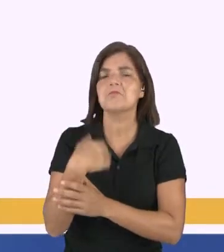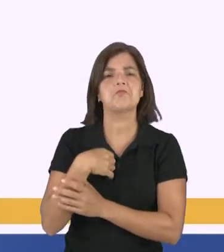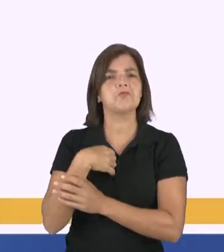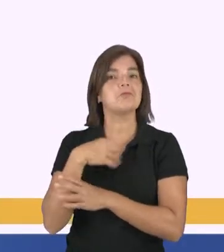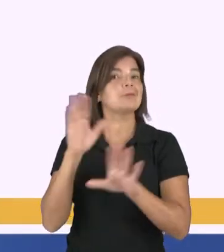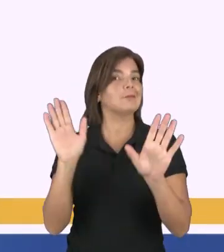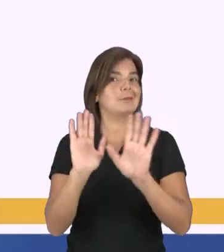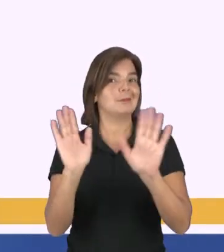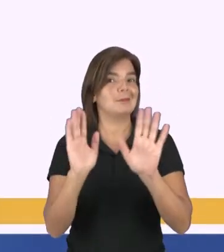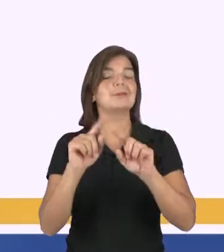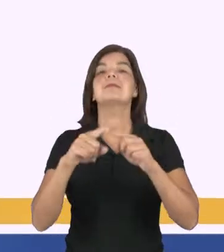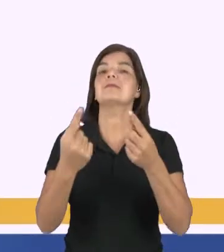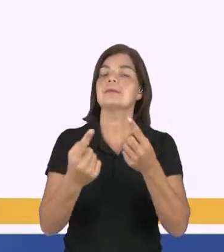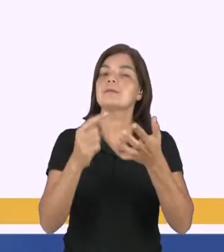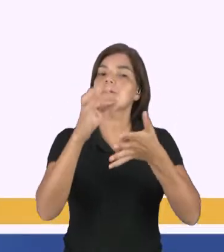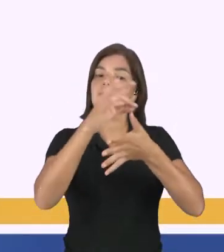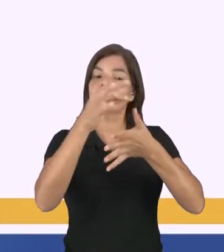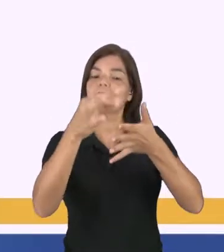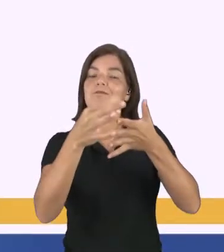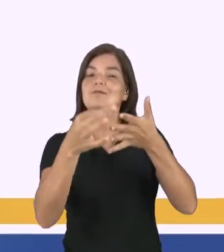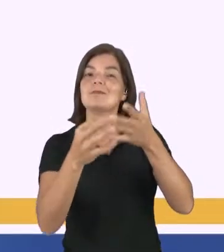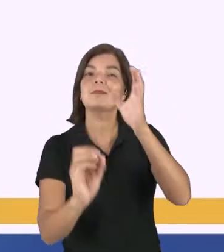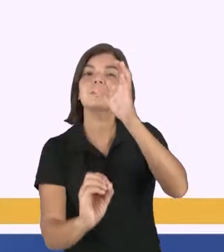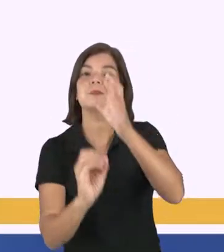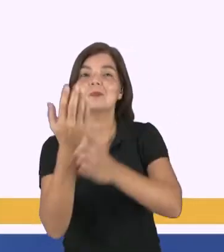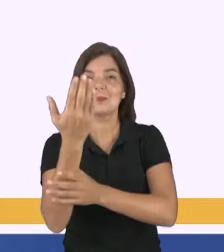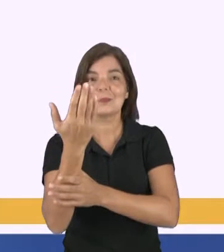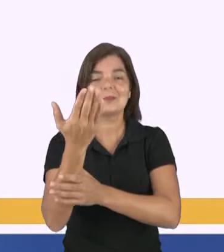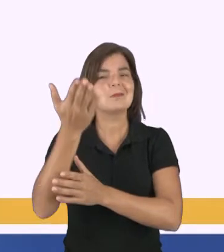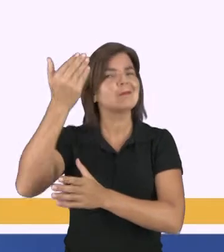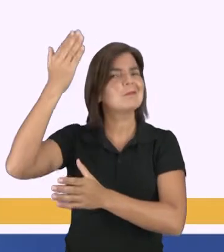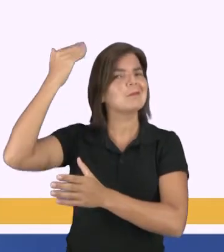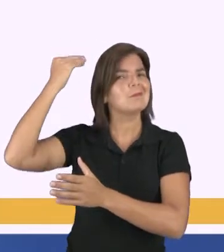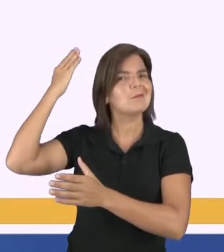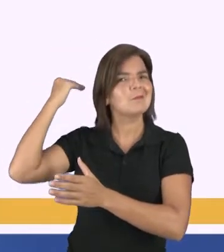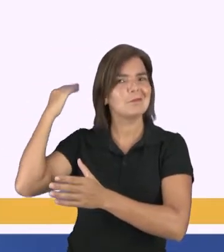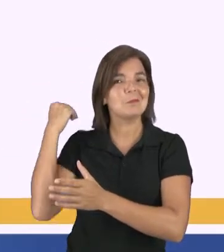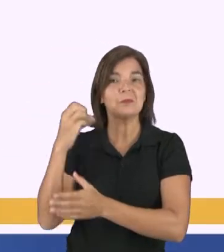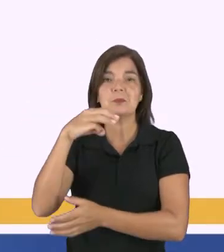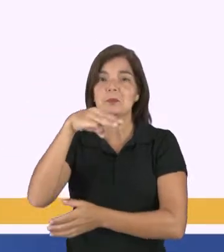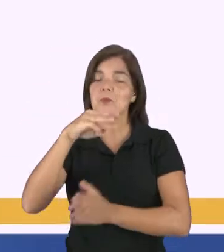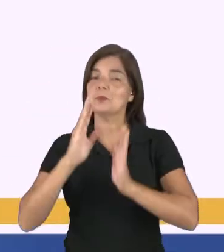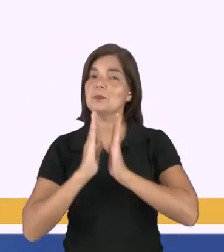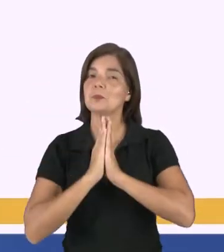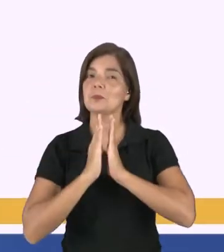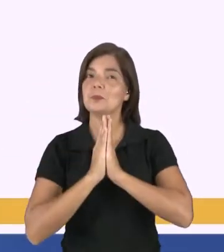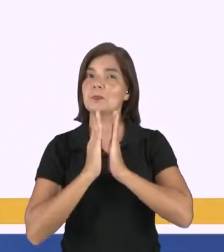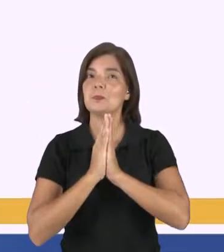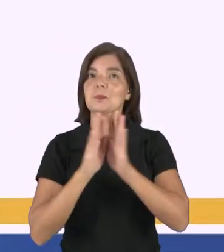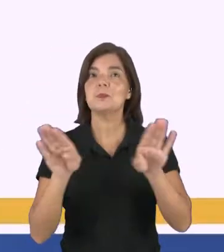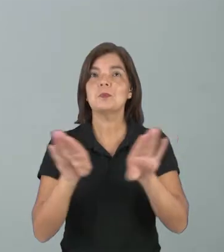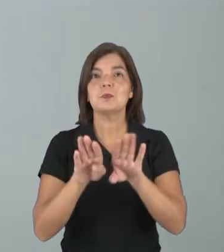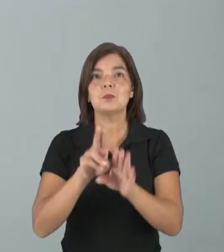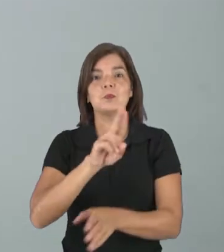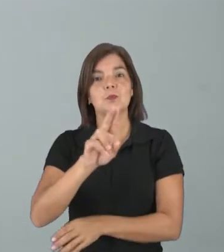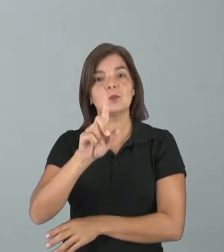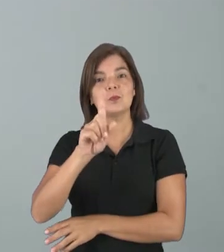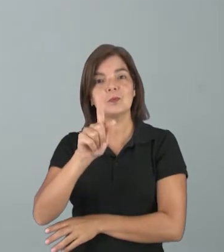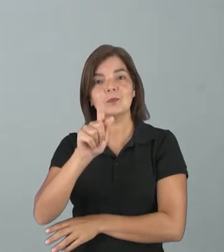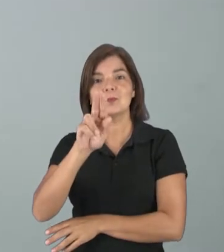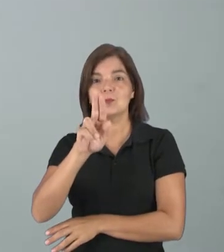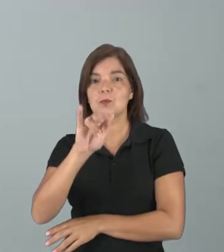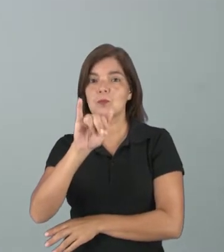não essas notas gente surgiram lá na idade média com o monge chamado o Guido d'arezzo